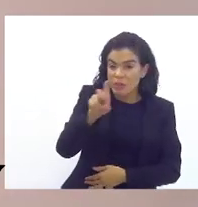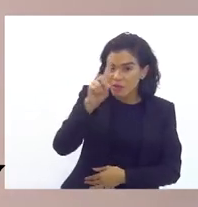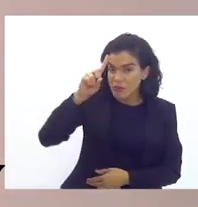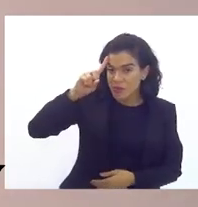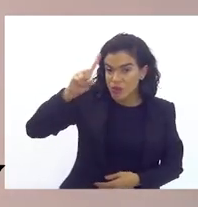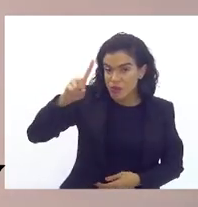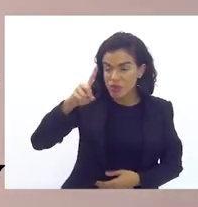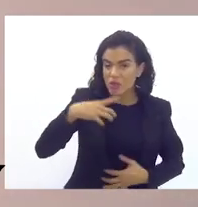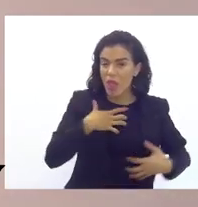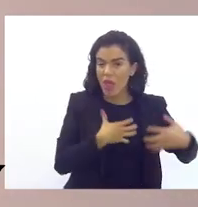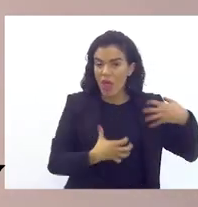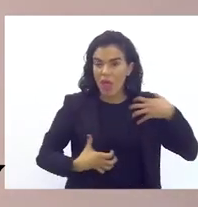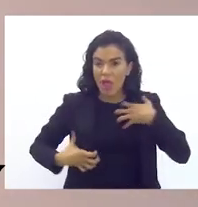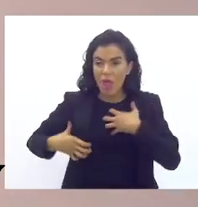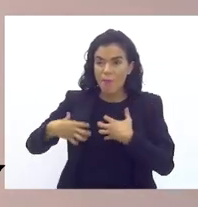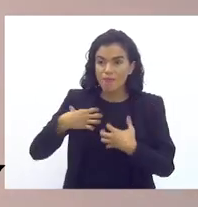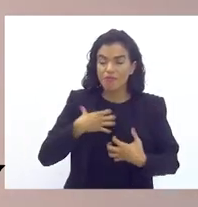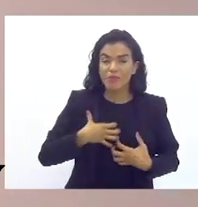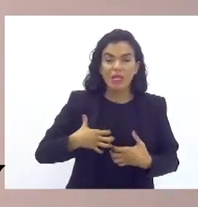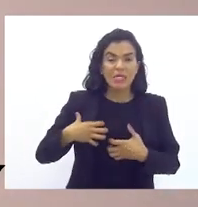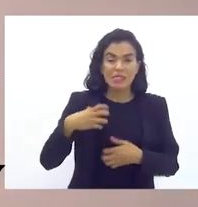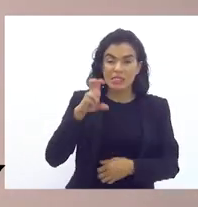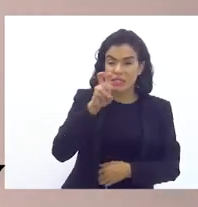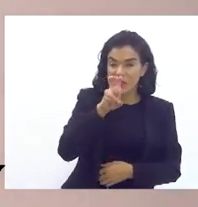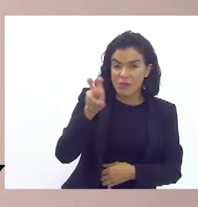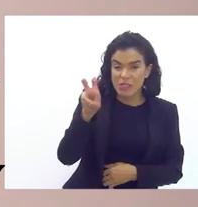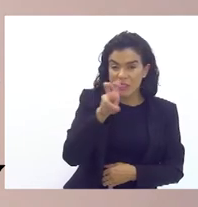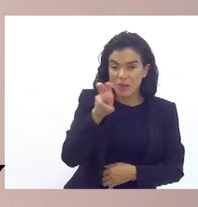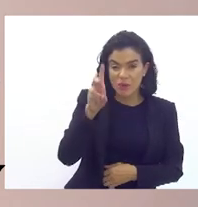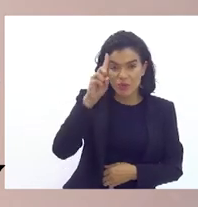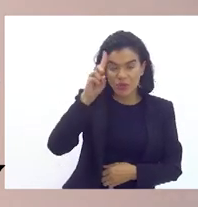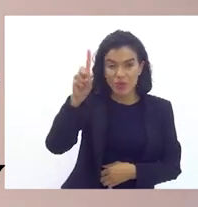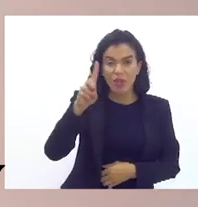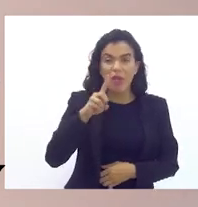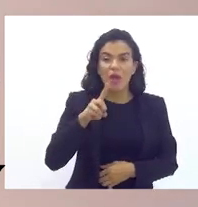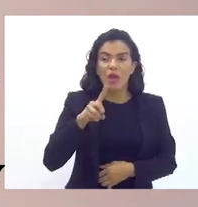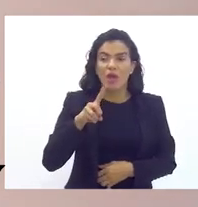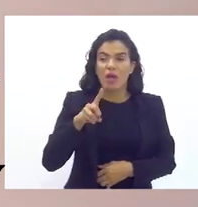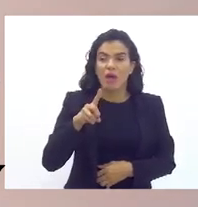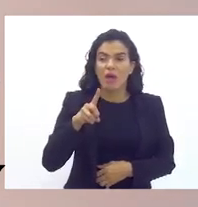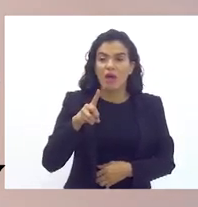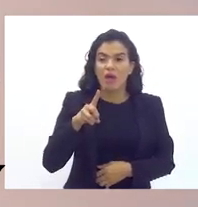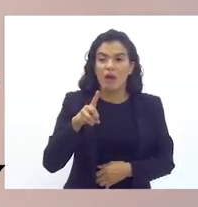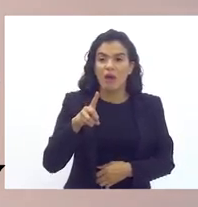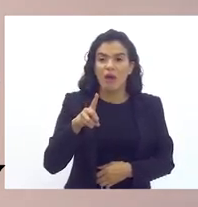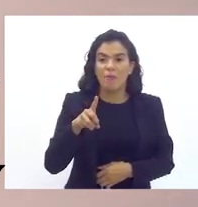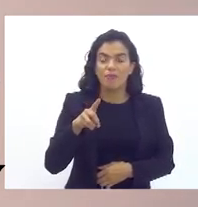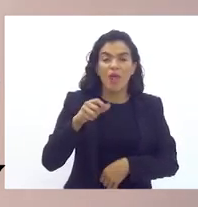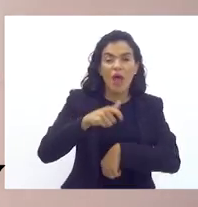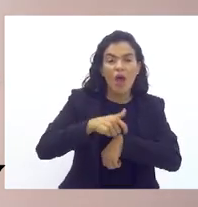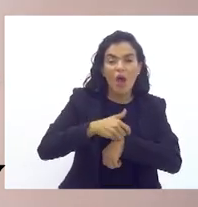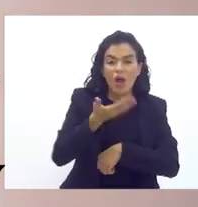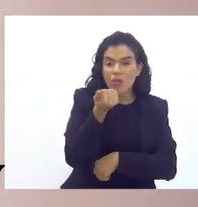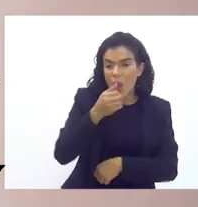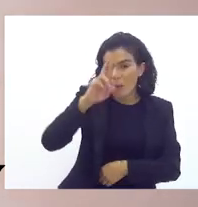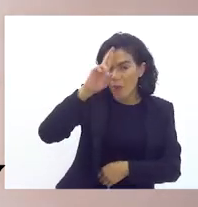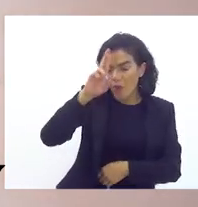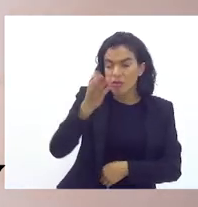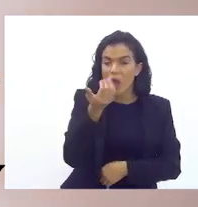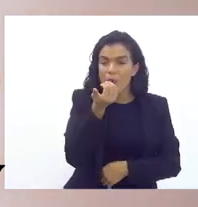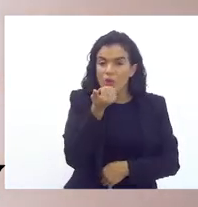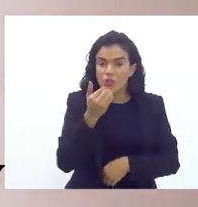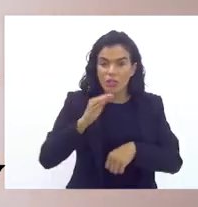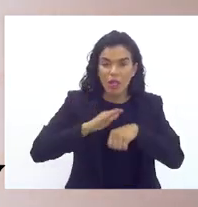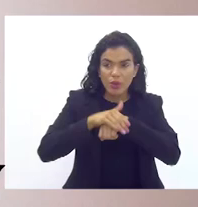de angústia nesse 55 dias eu fui uma mesa vazia na hora do almoço da janta eu